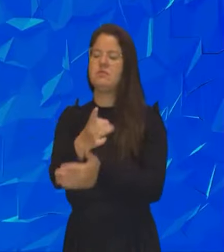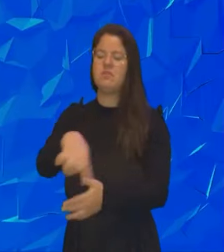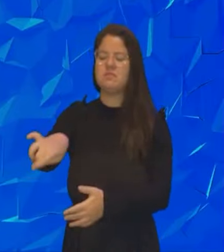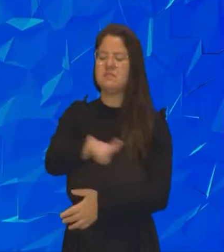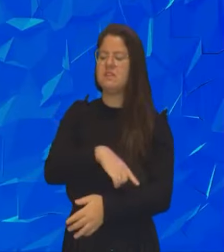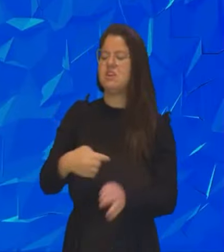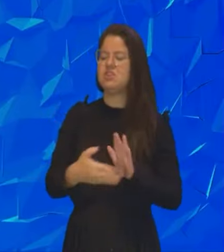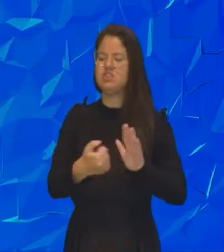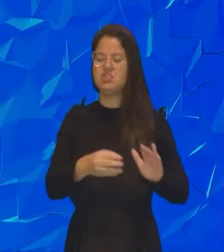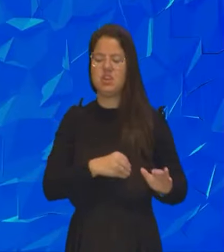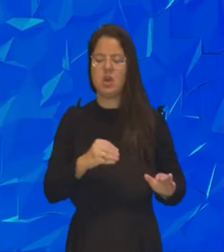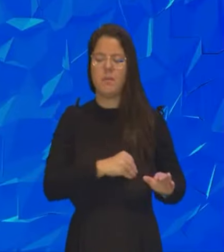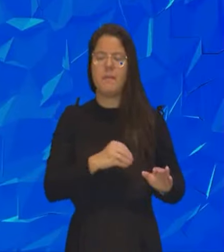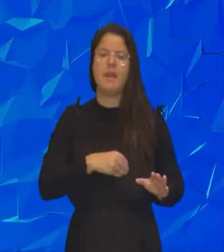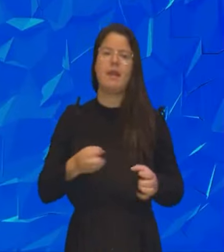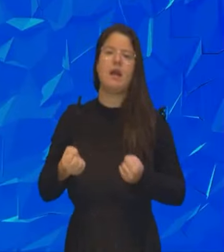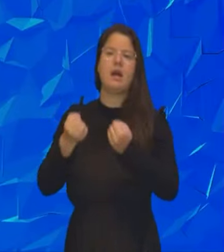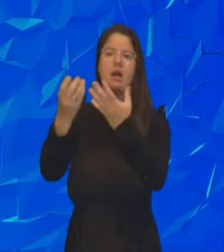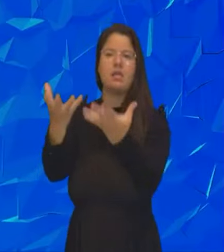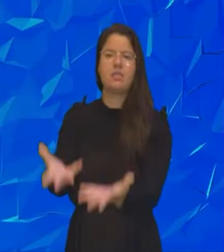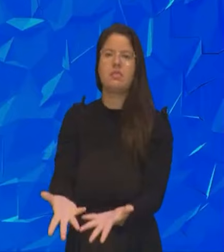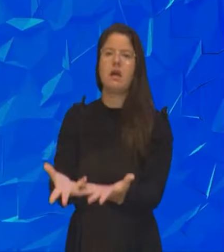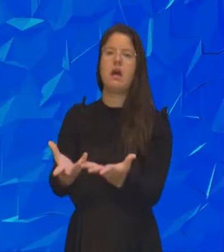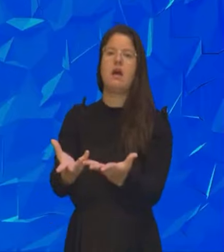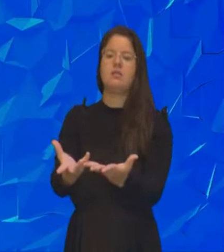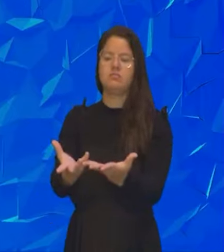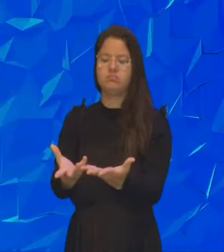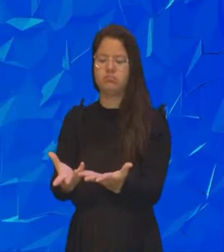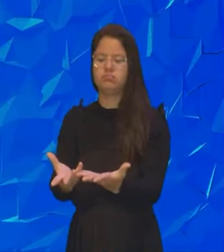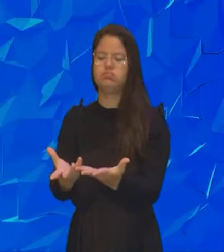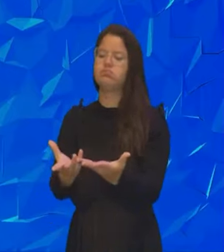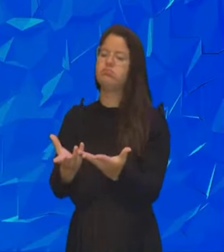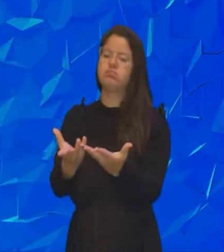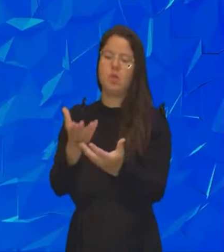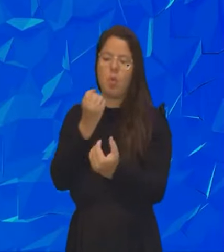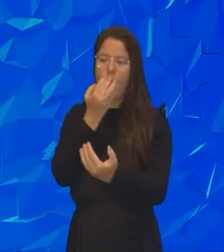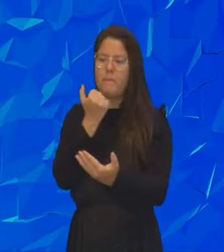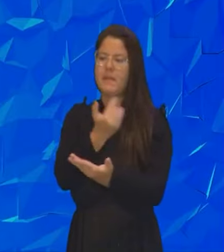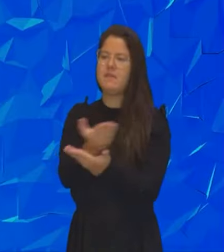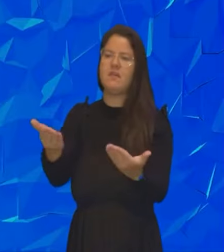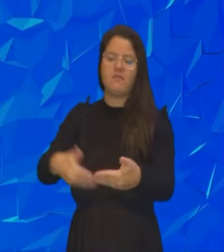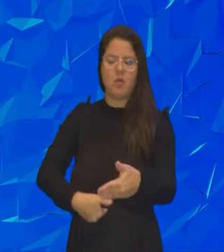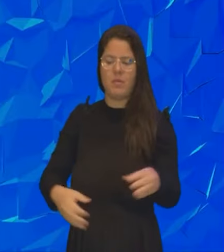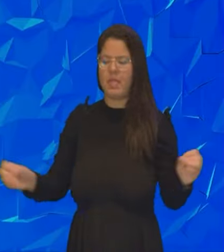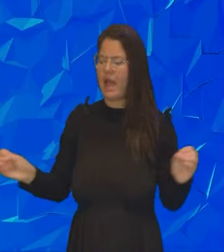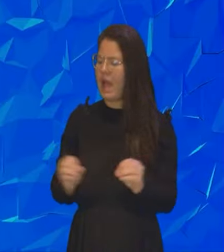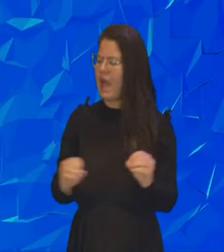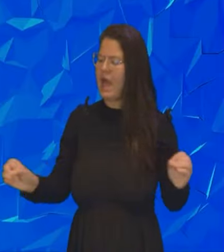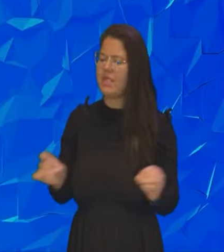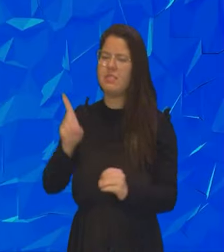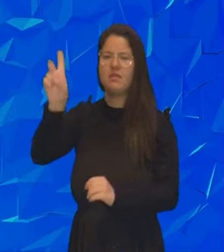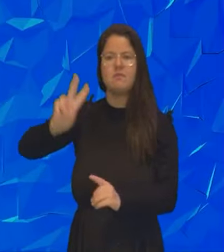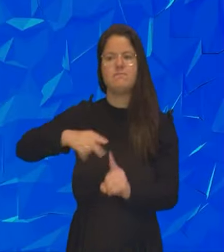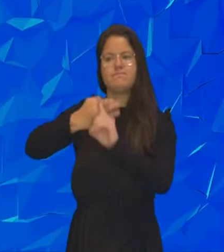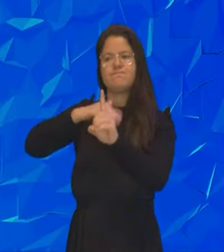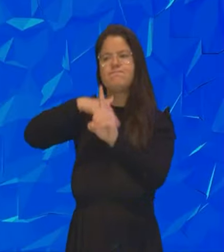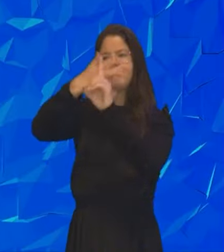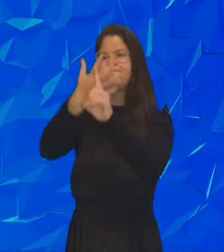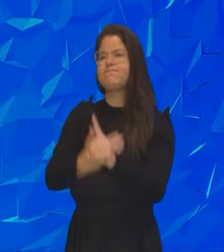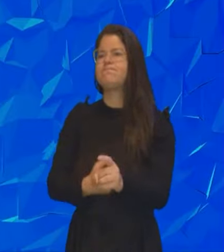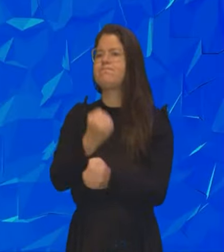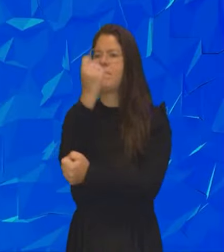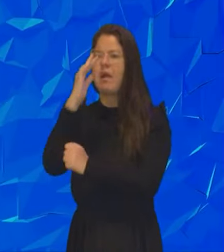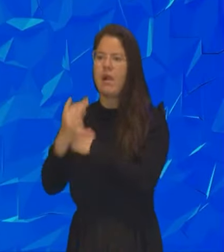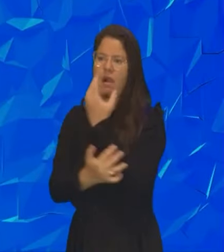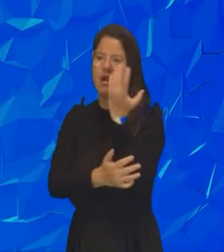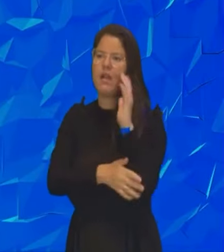Farei vir o trigo e multiplicarei, e não trarei fome sobre vocês. Multiplicarei os frutos das árvores